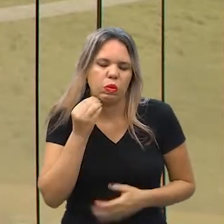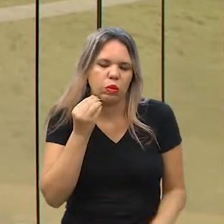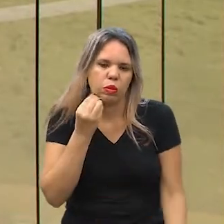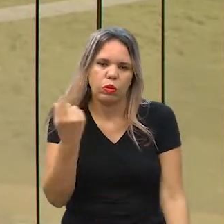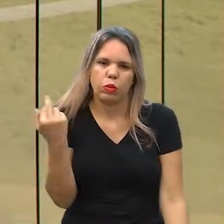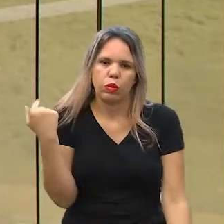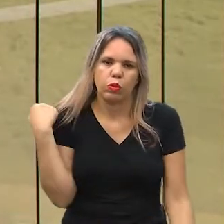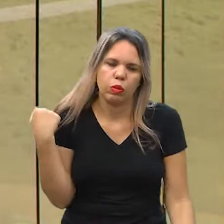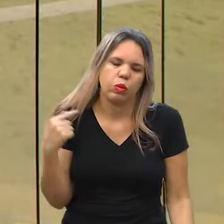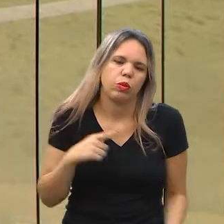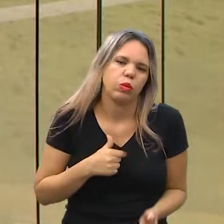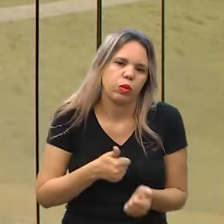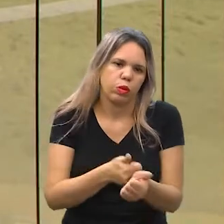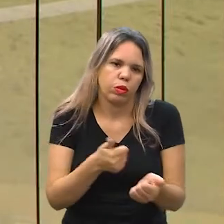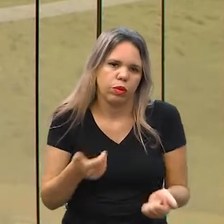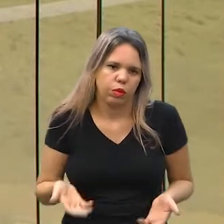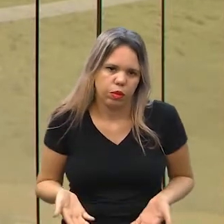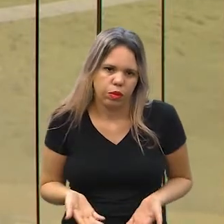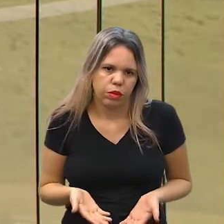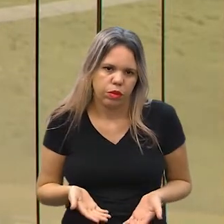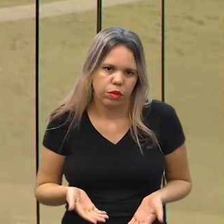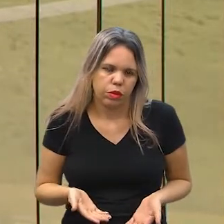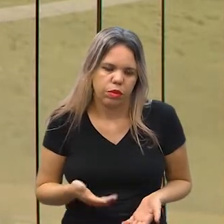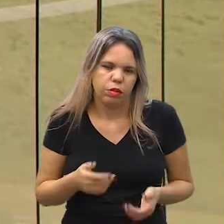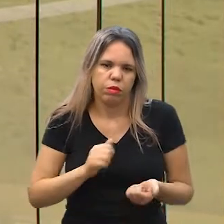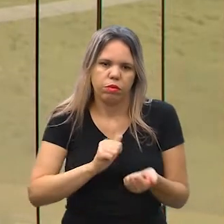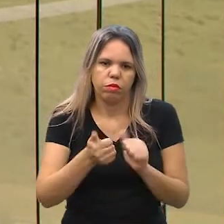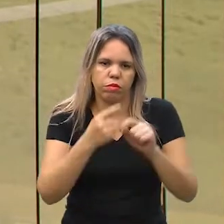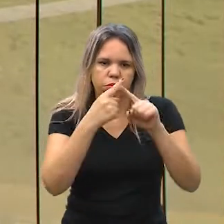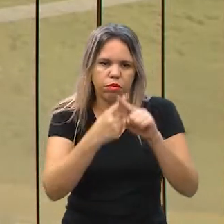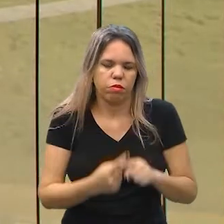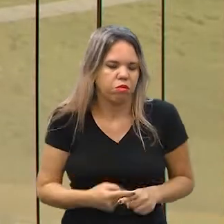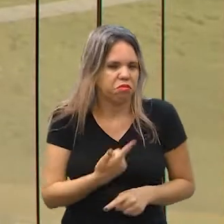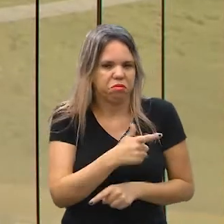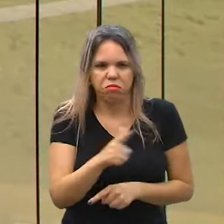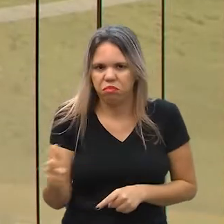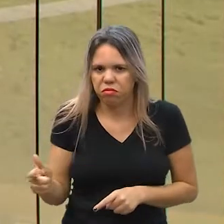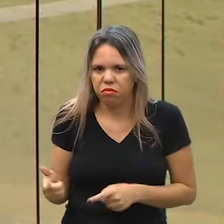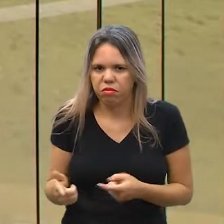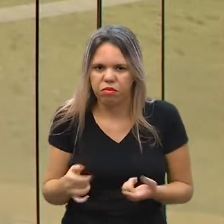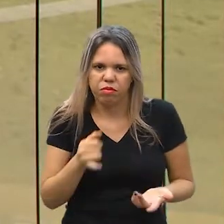mesma oportunidade que tinha para acompanhar campeonato. Já